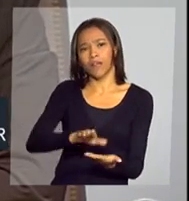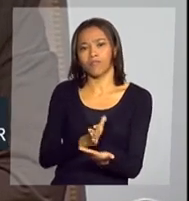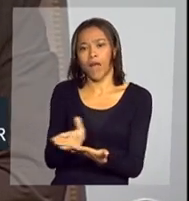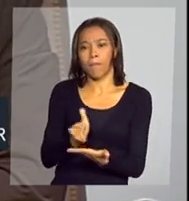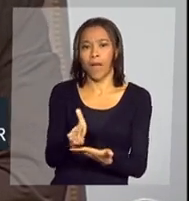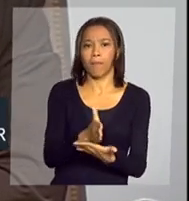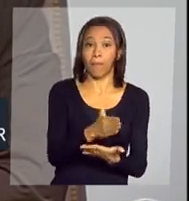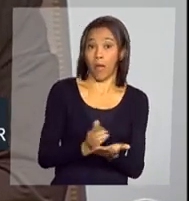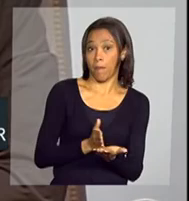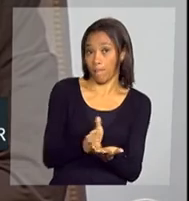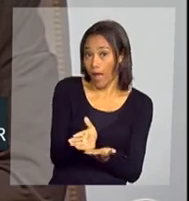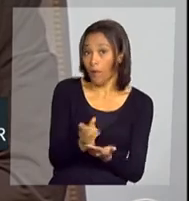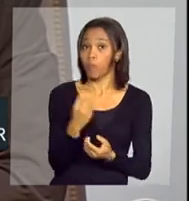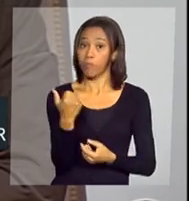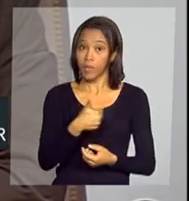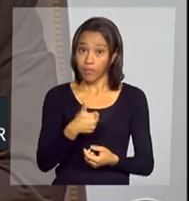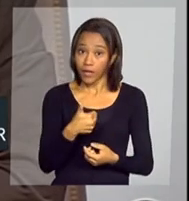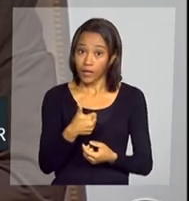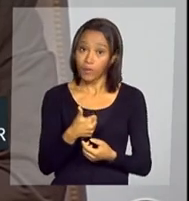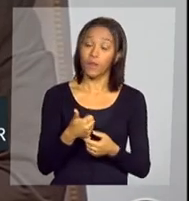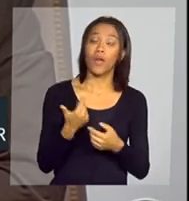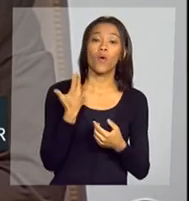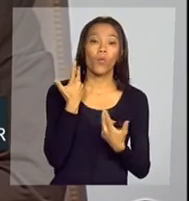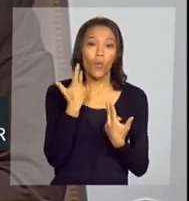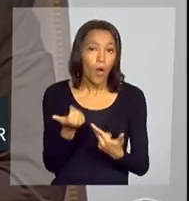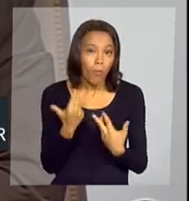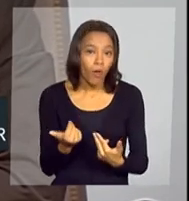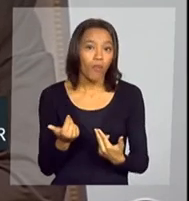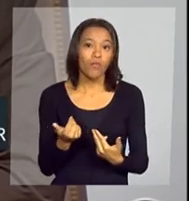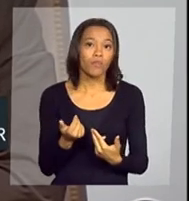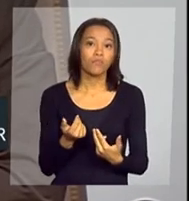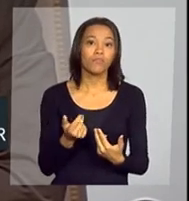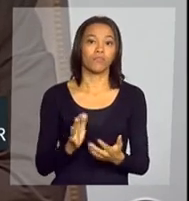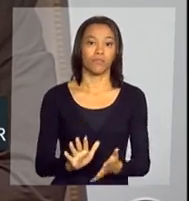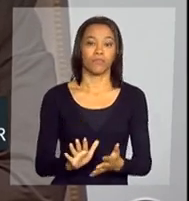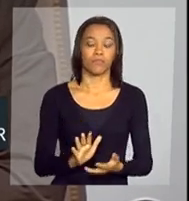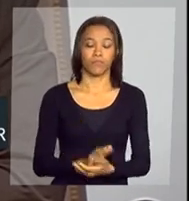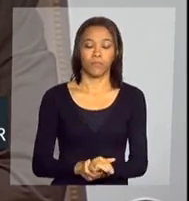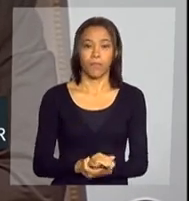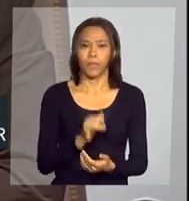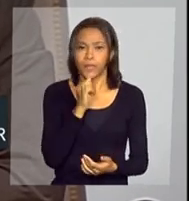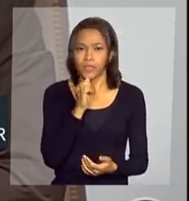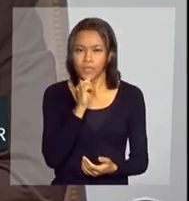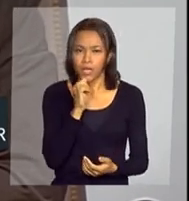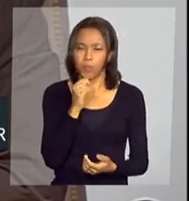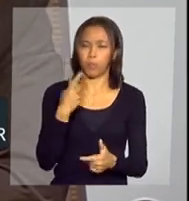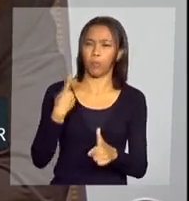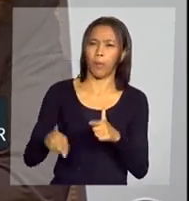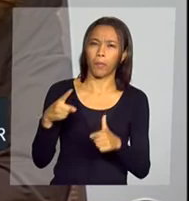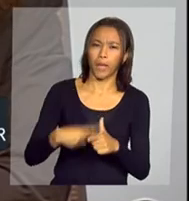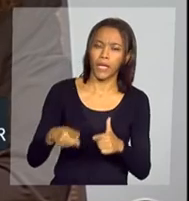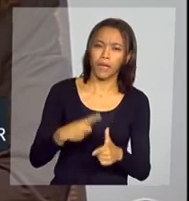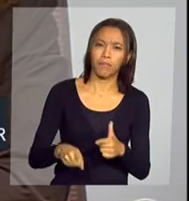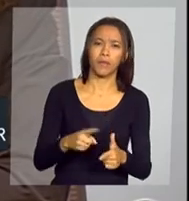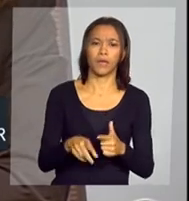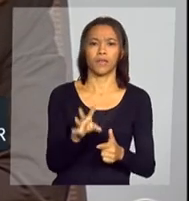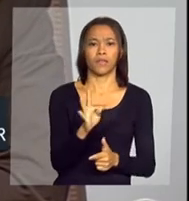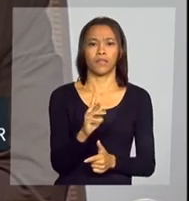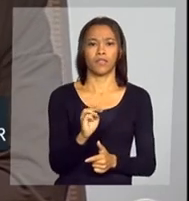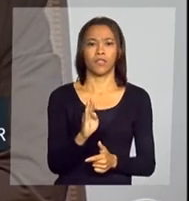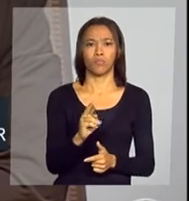o primeiro deles pode ser o clássico isso não é uma relação de consumo são problema tributário Previdenciário